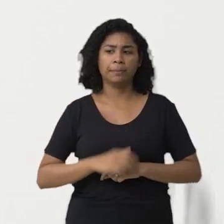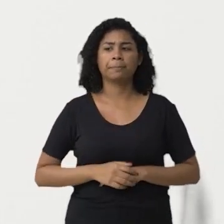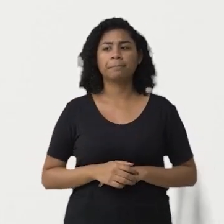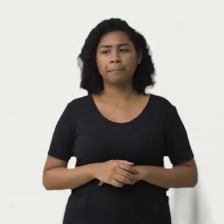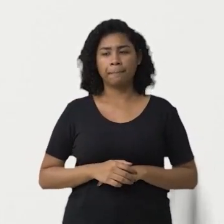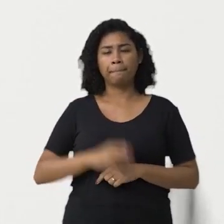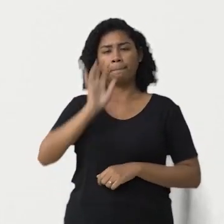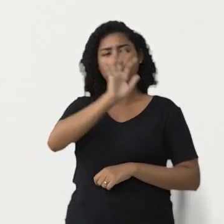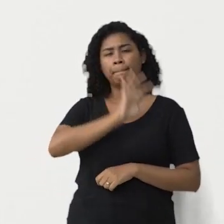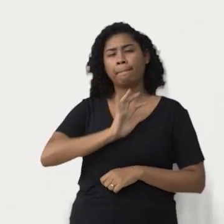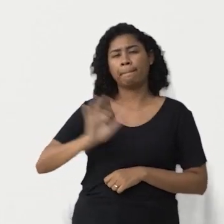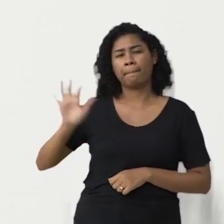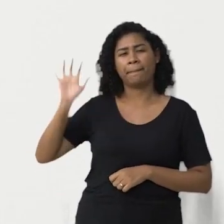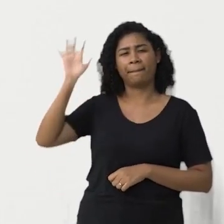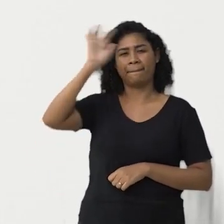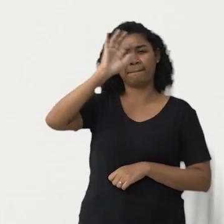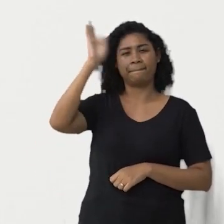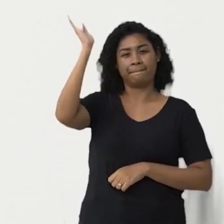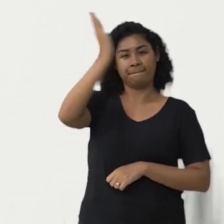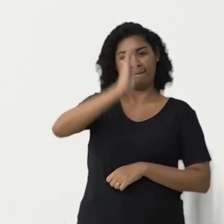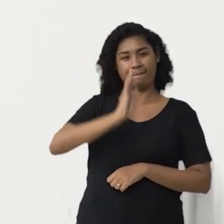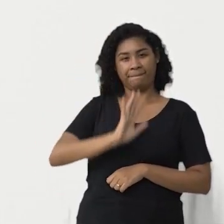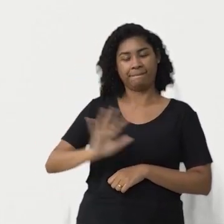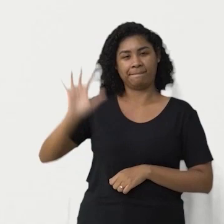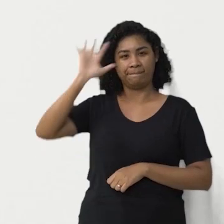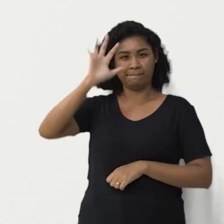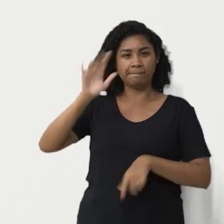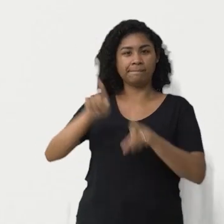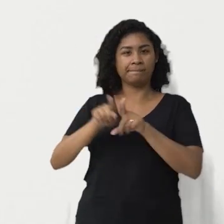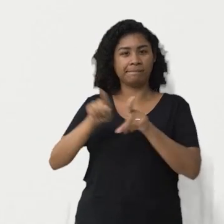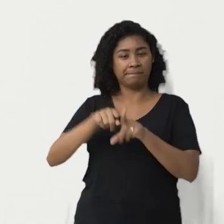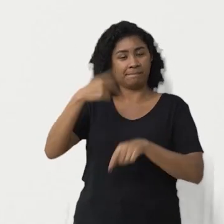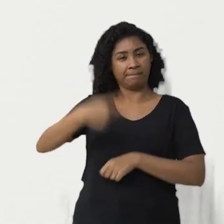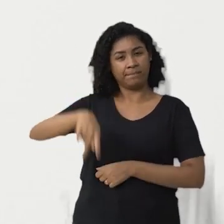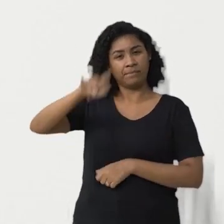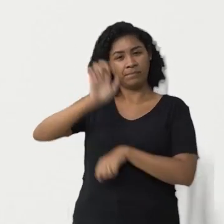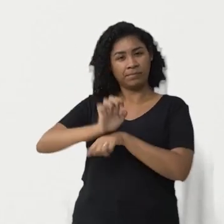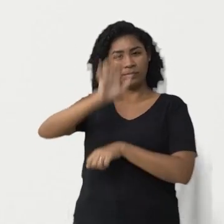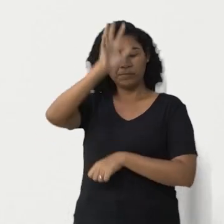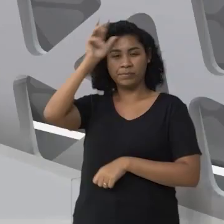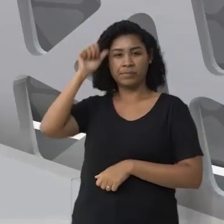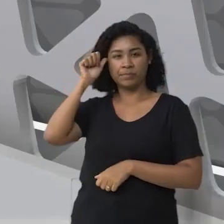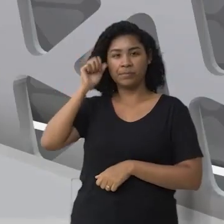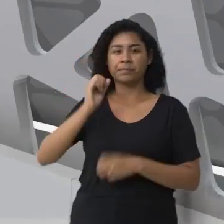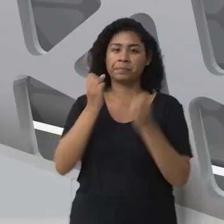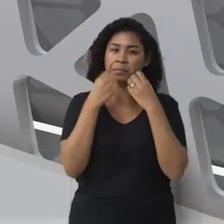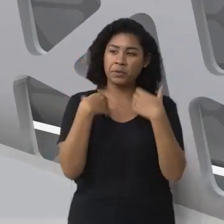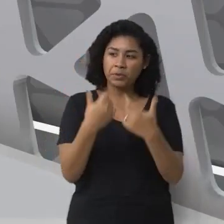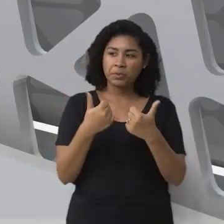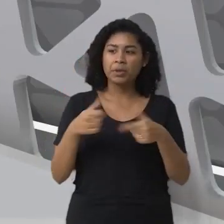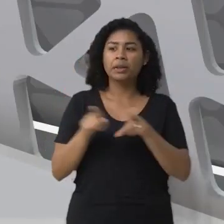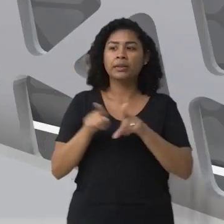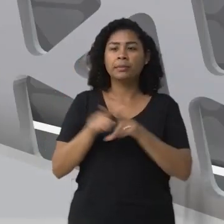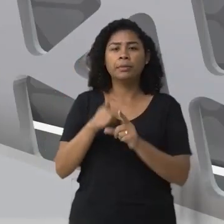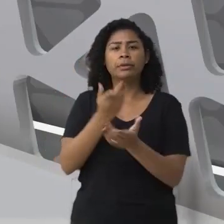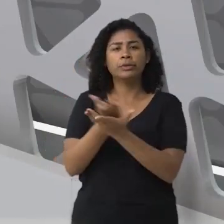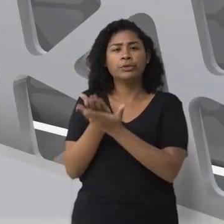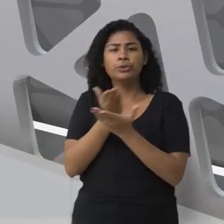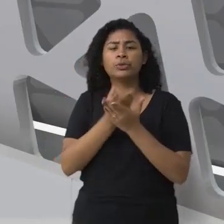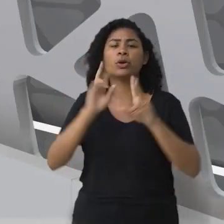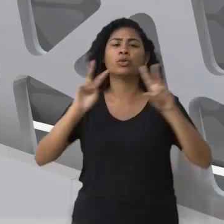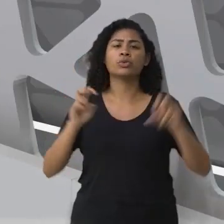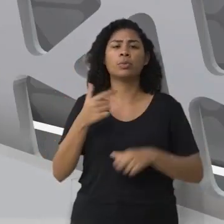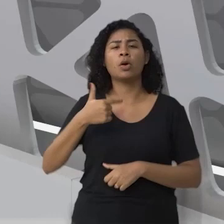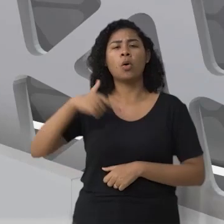essa parte aí do nosso estado do Amazonas, tá bom, gente? E também estudamos outros tipos